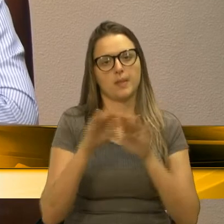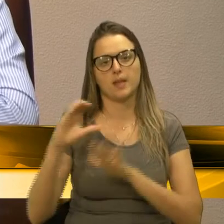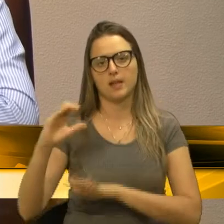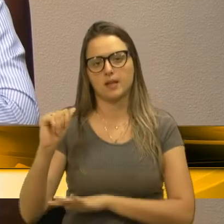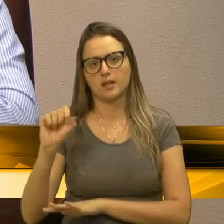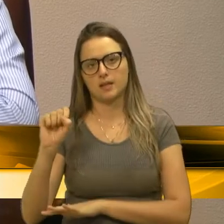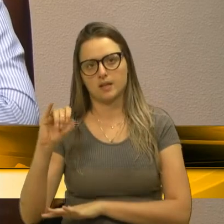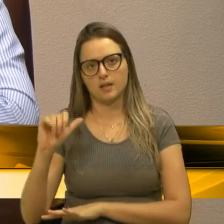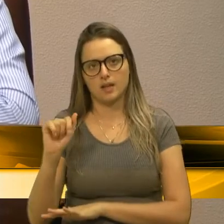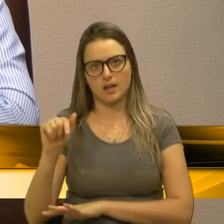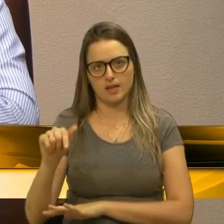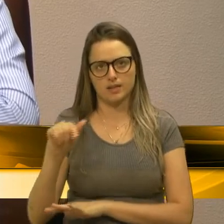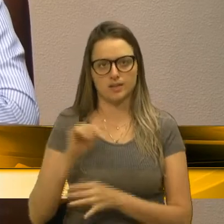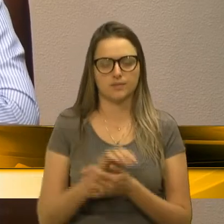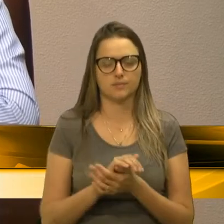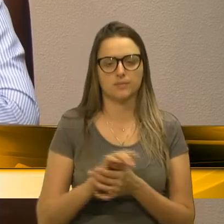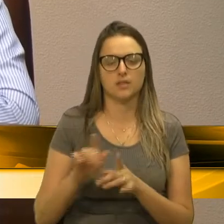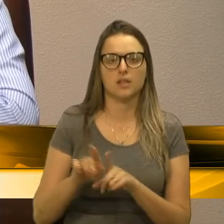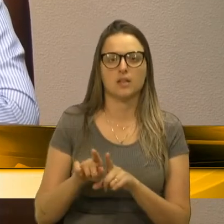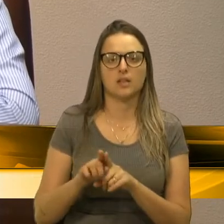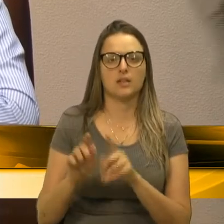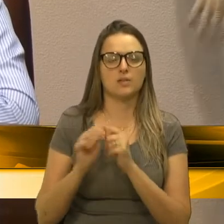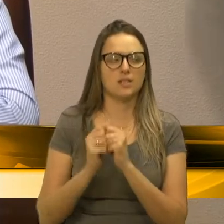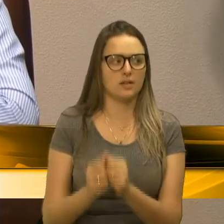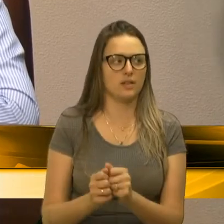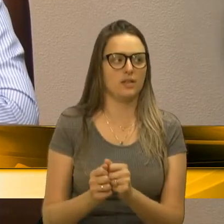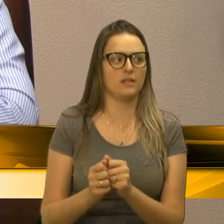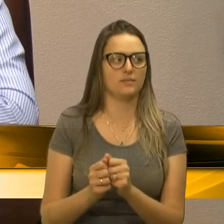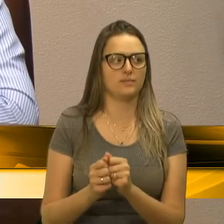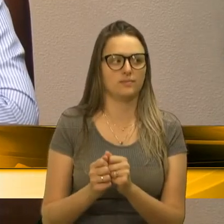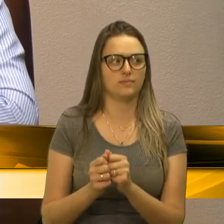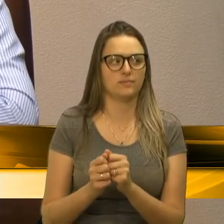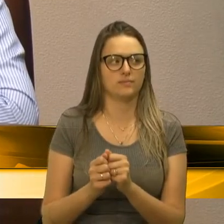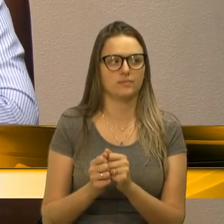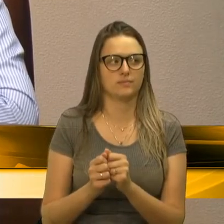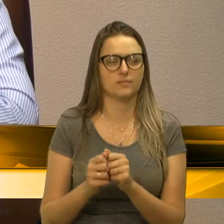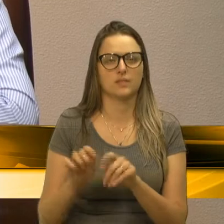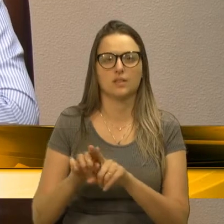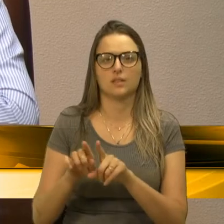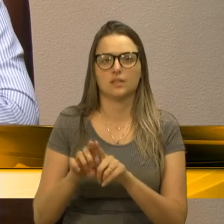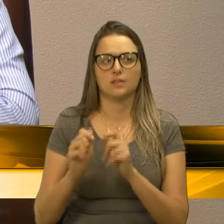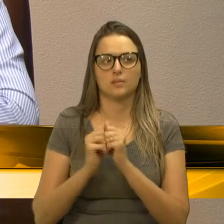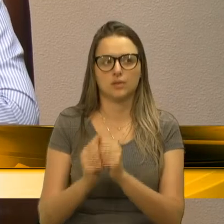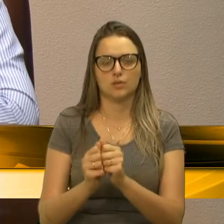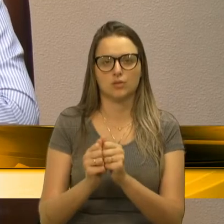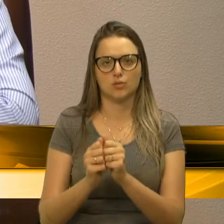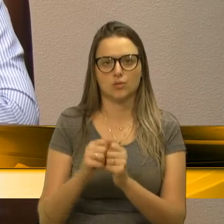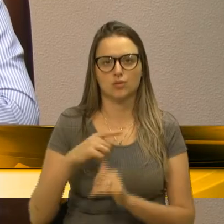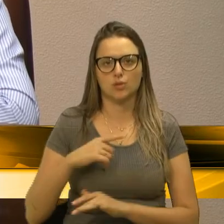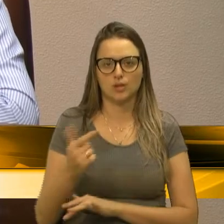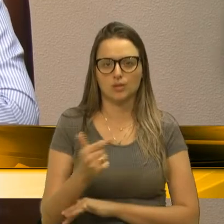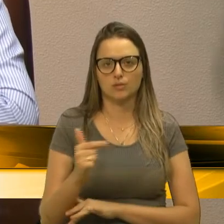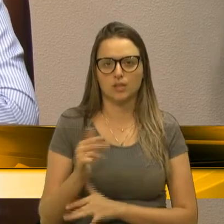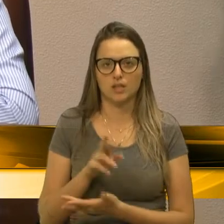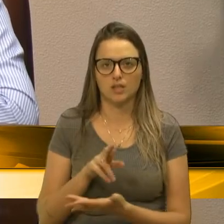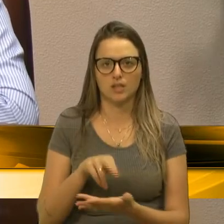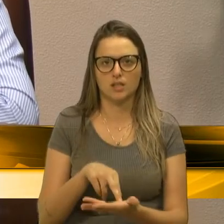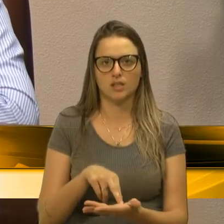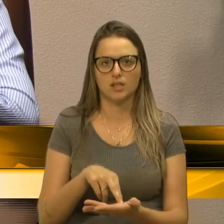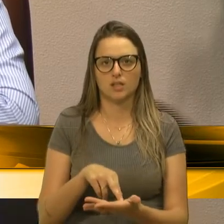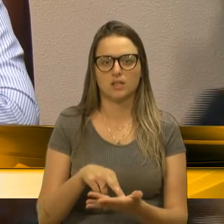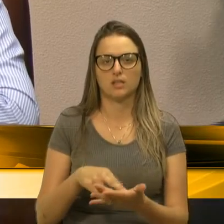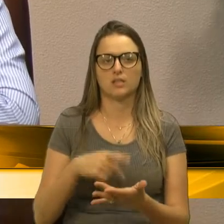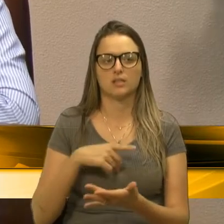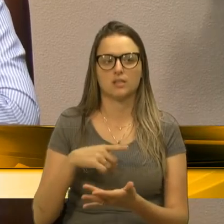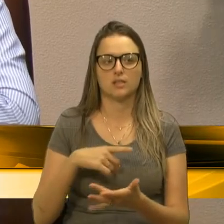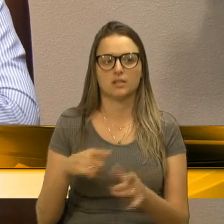tudo bem, sendo conselheira do COMPAC, então a senhora participou efetivamente das questões da Praça Dante, então pode afirmar a impossibilidade da realização de qualquer evento lá durante a